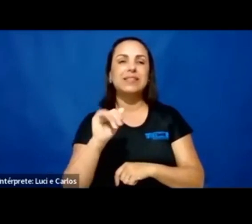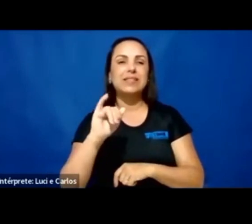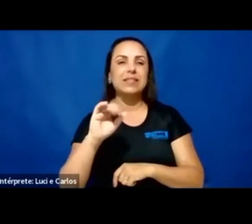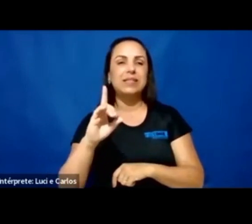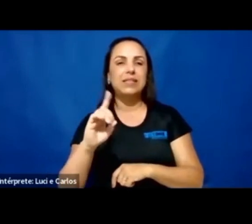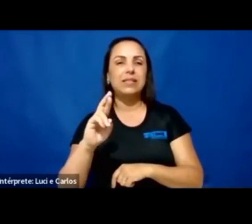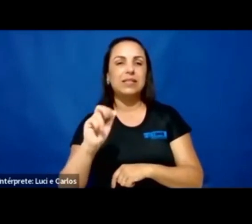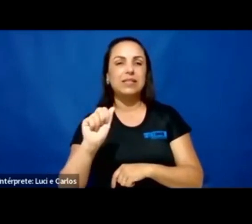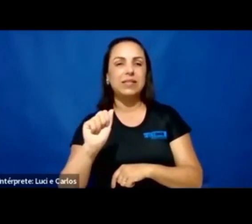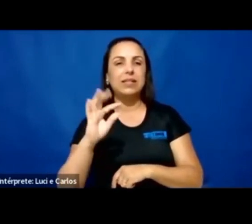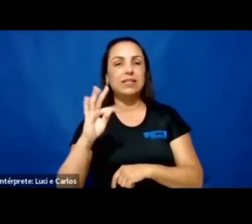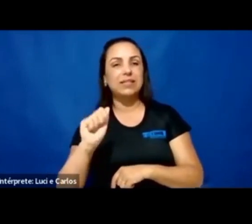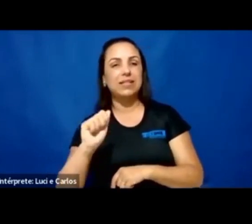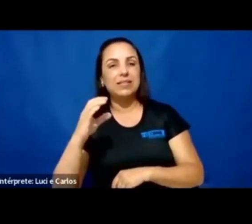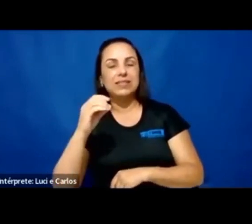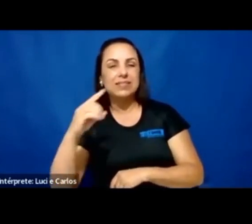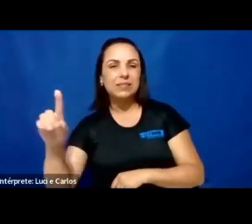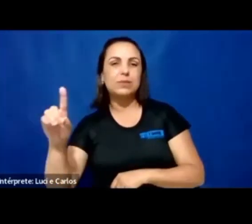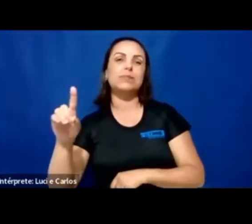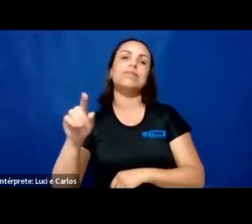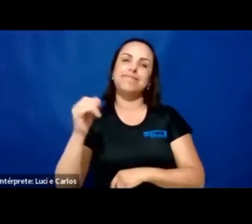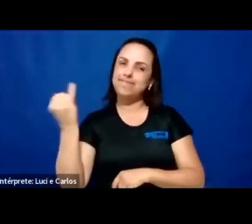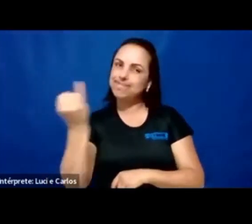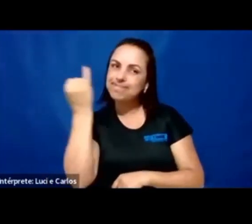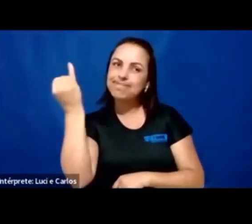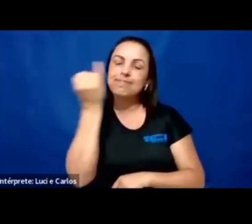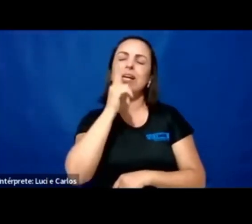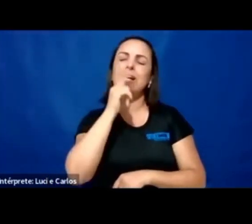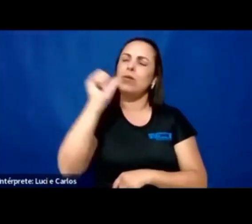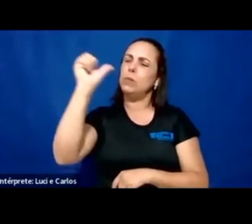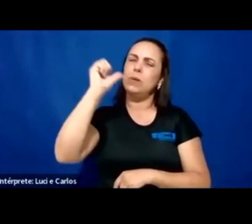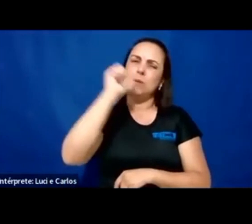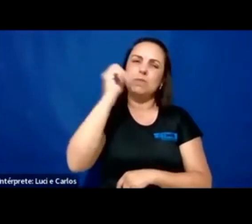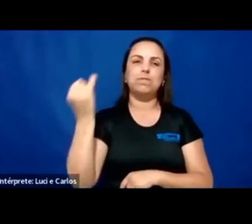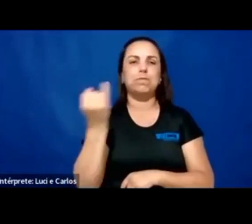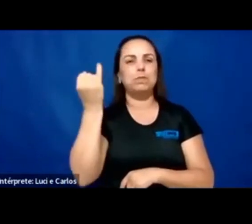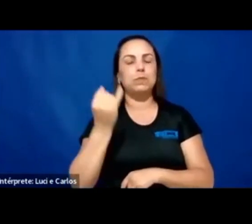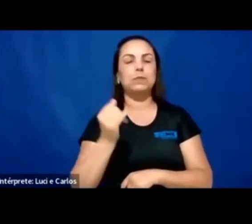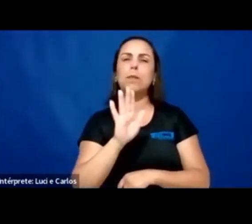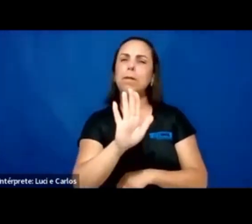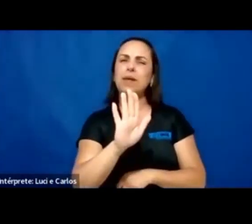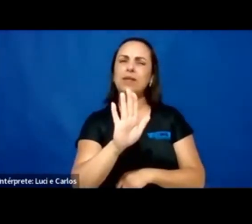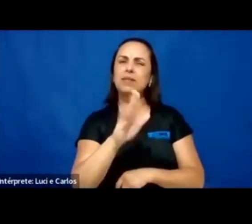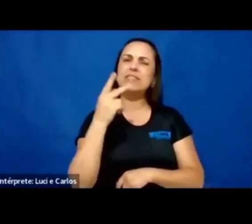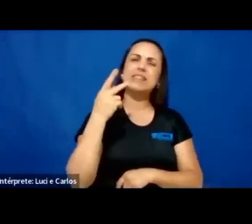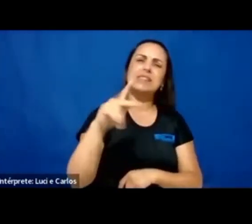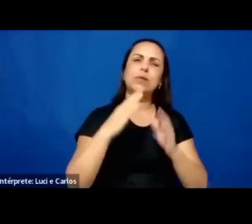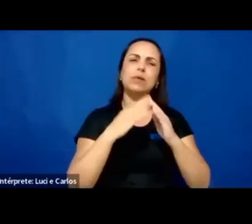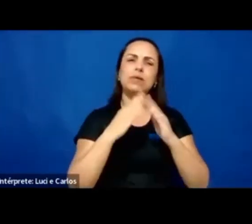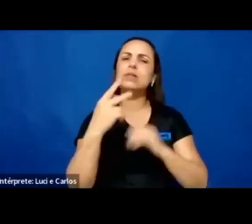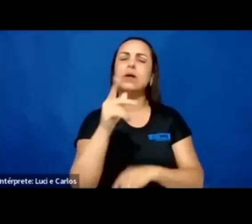da qualidade da sua água. Você fala assim, ah, mas eu tomo água aqui. Será que essa água realmente hidrata